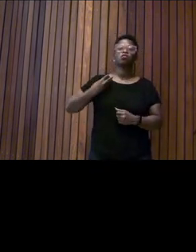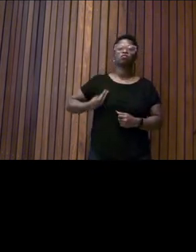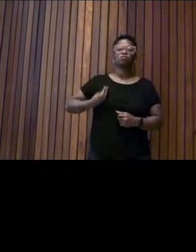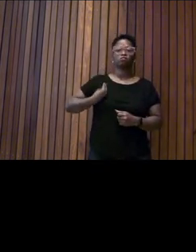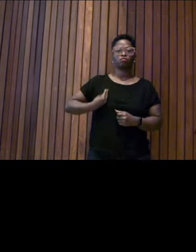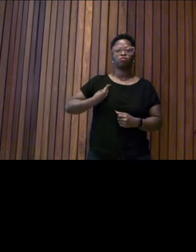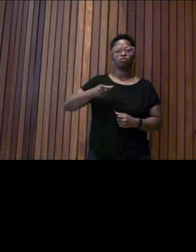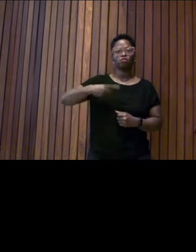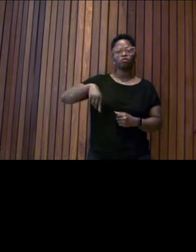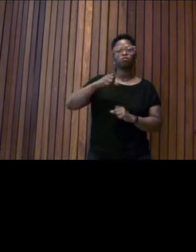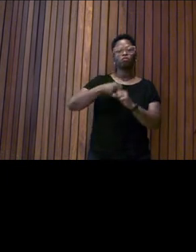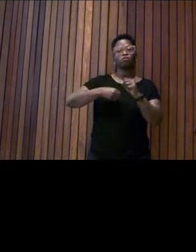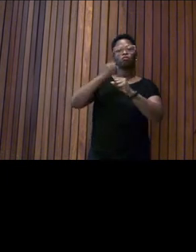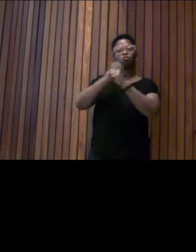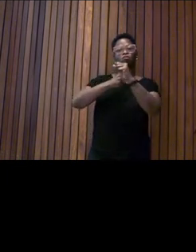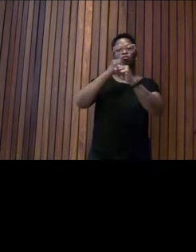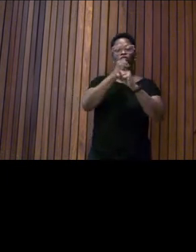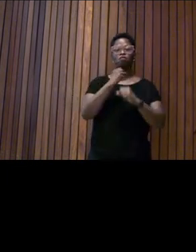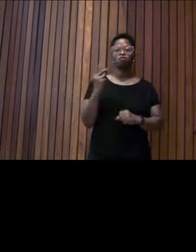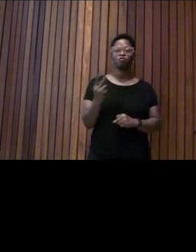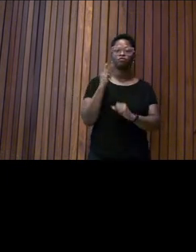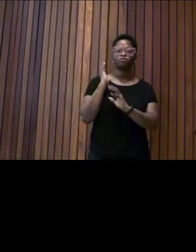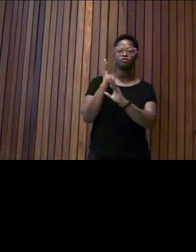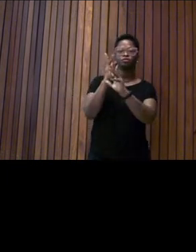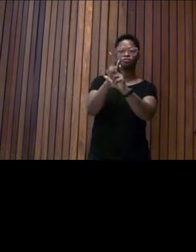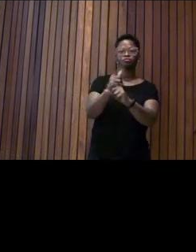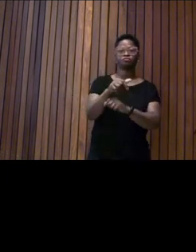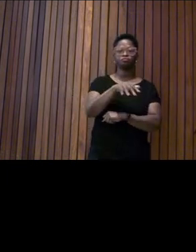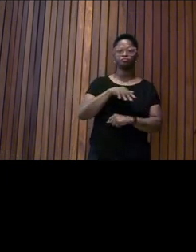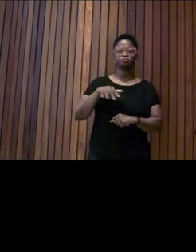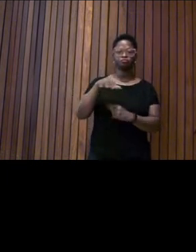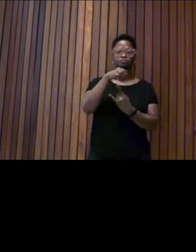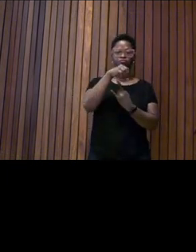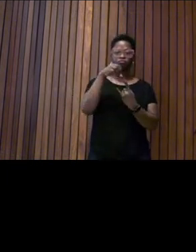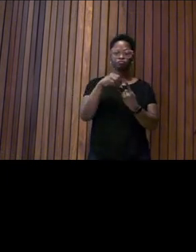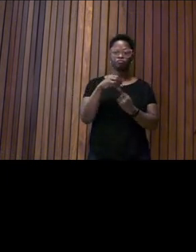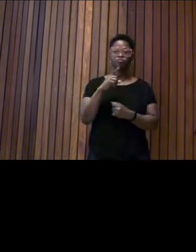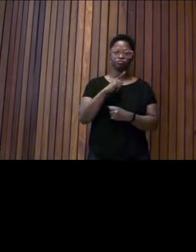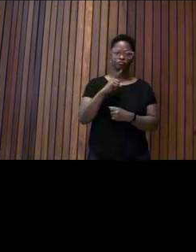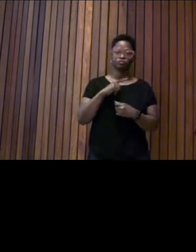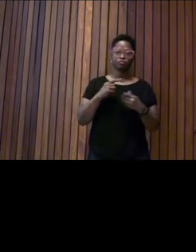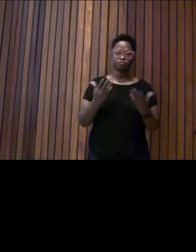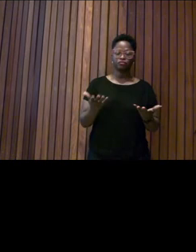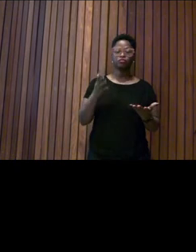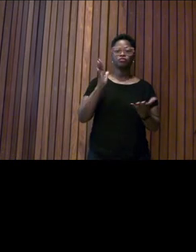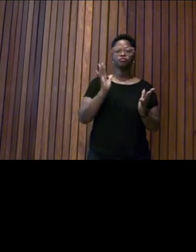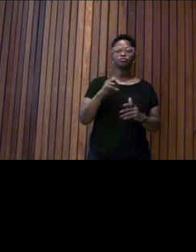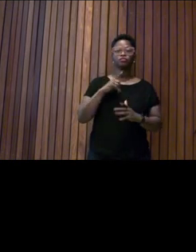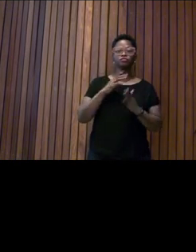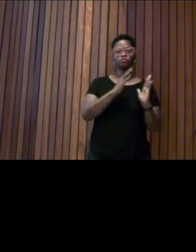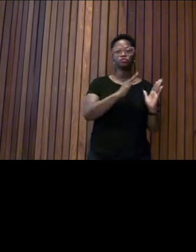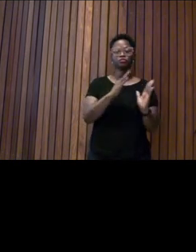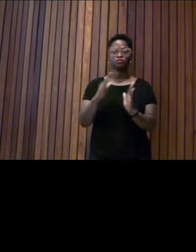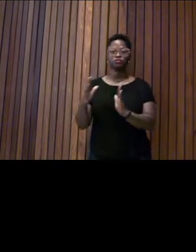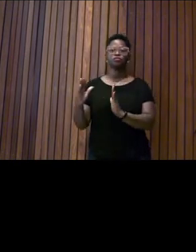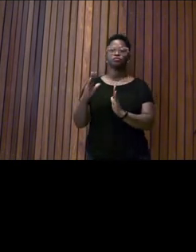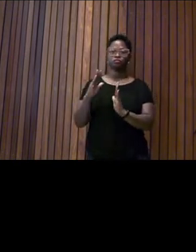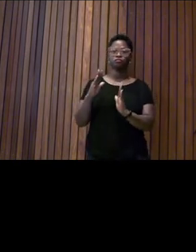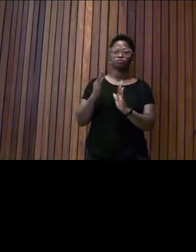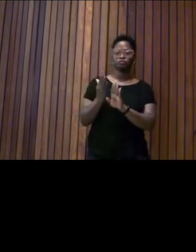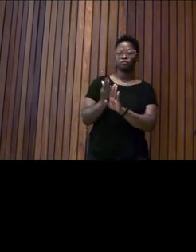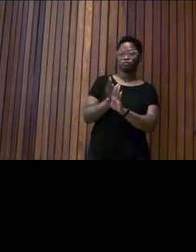nas nossas construções de valor histórico dentro do campus da Fiocruz. Então, a gente já teve uma sequência, um conjunto de